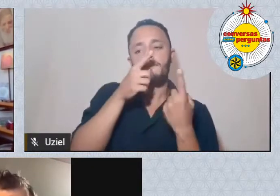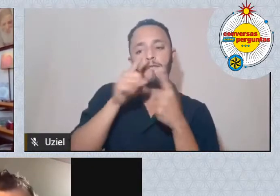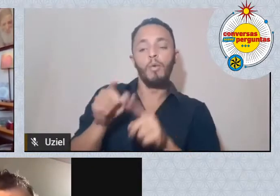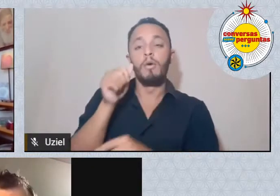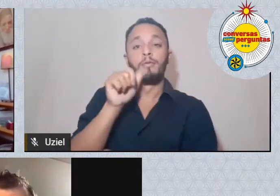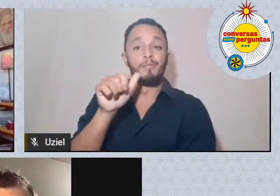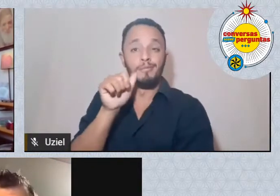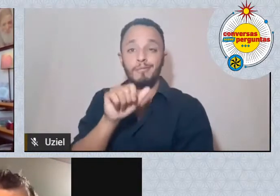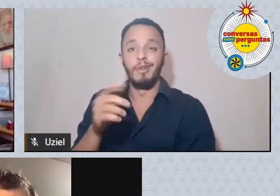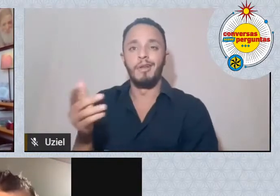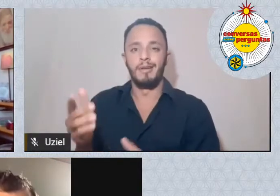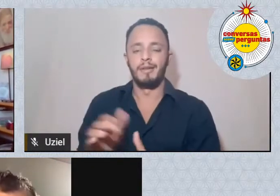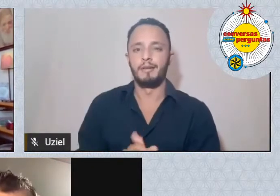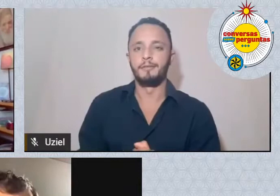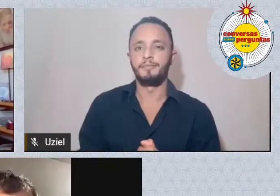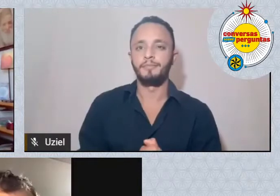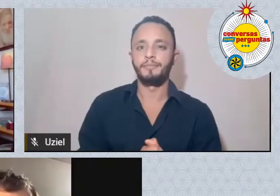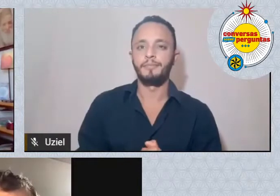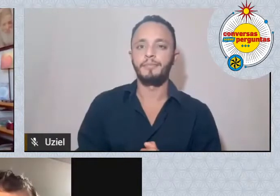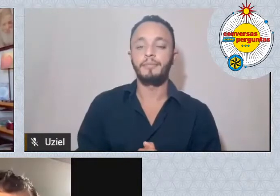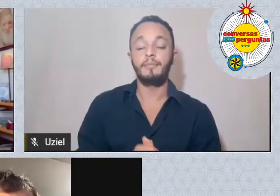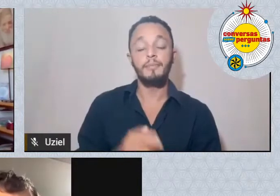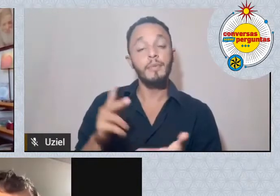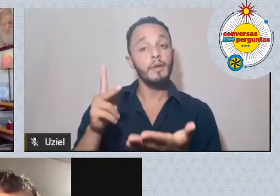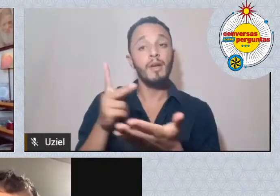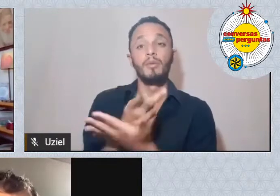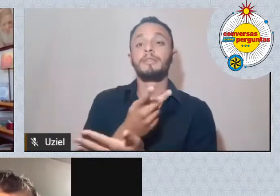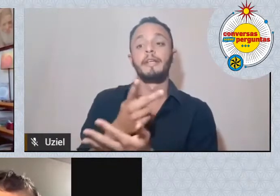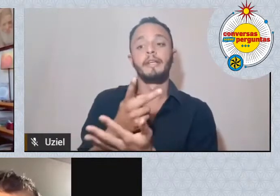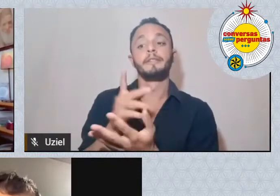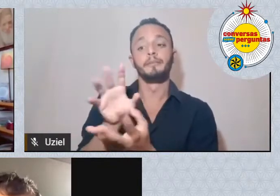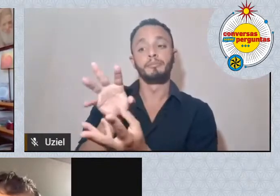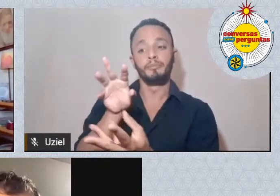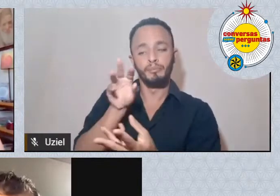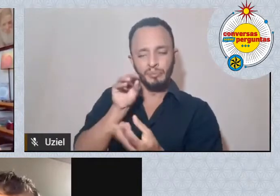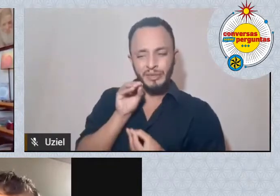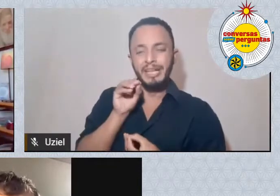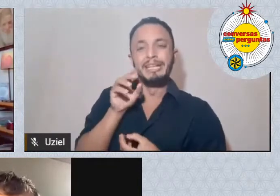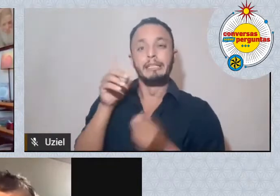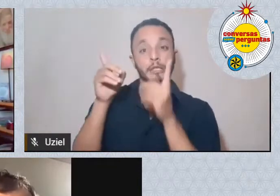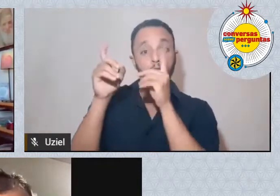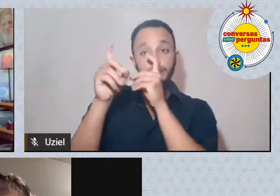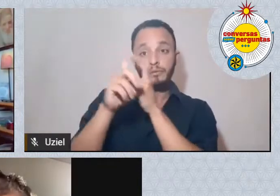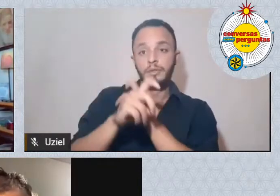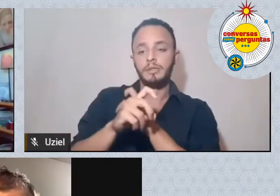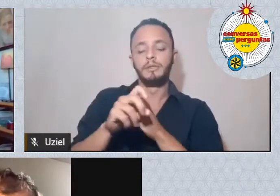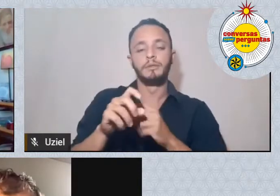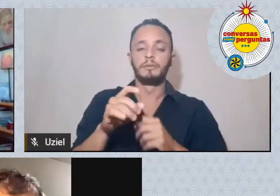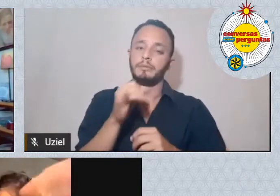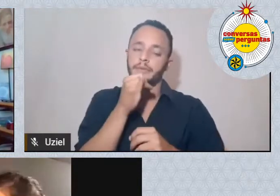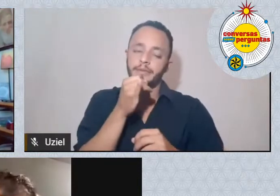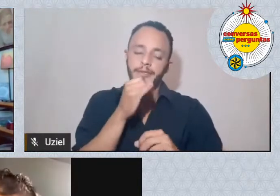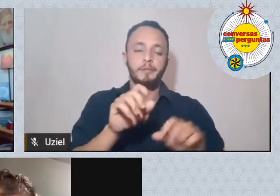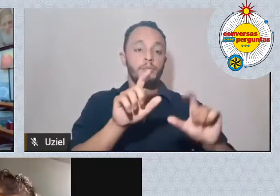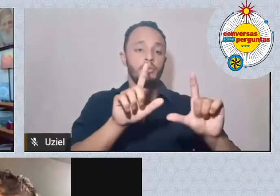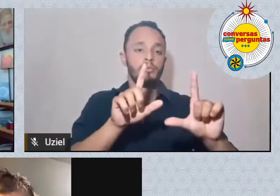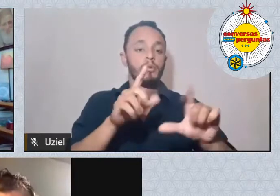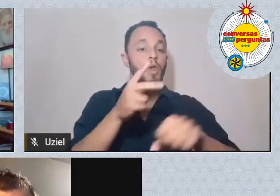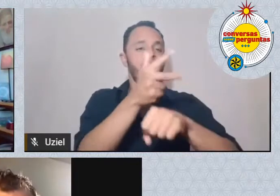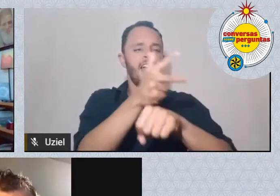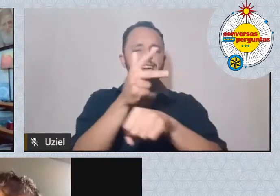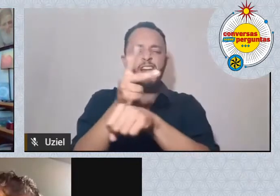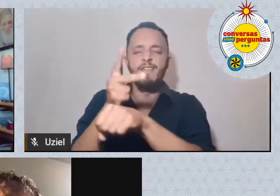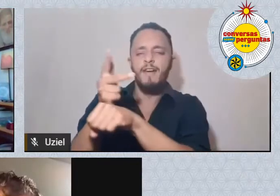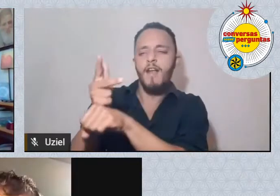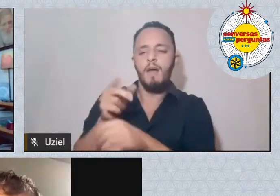Isso é um efeito extremamente nocivo do uso desenfreado de telas. Agora, tirando a média e